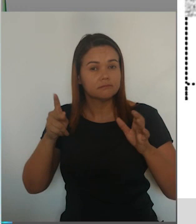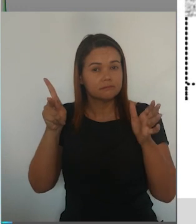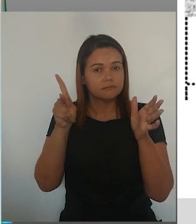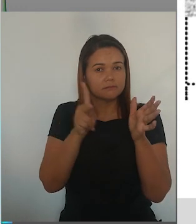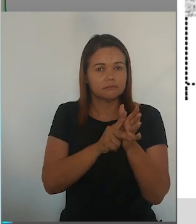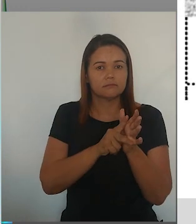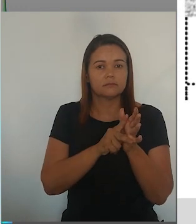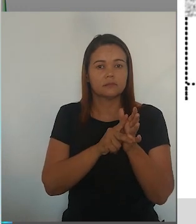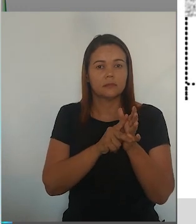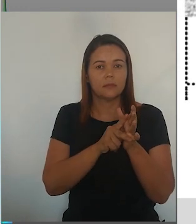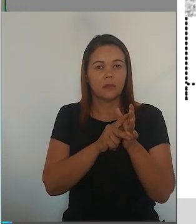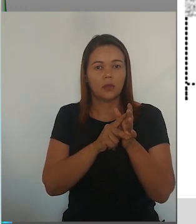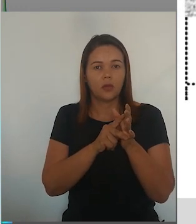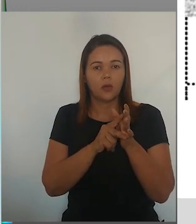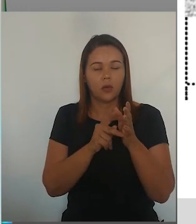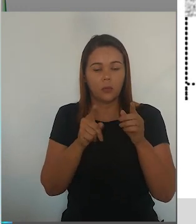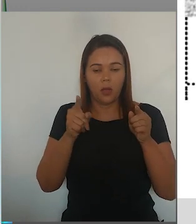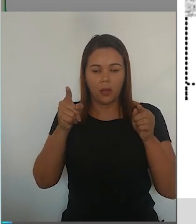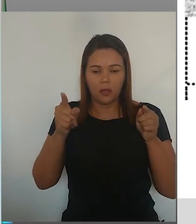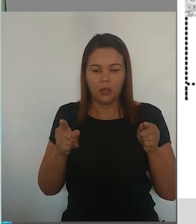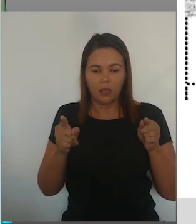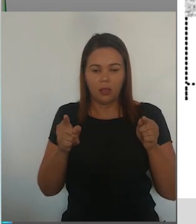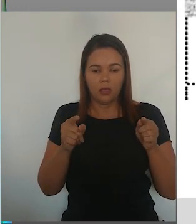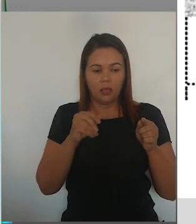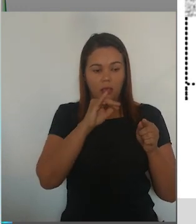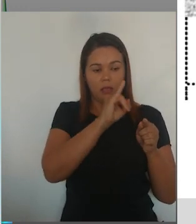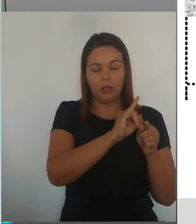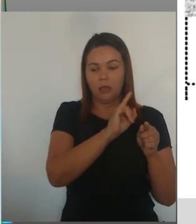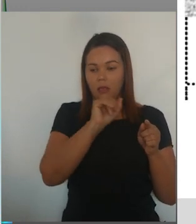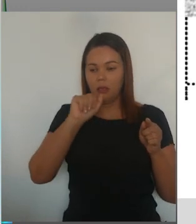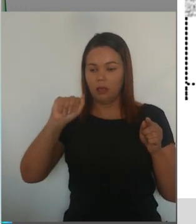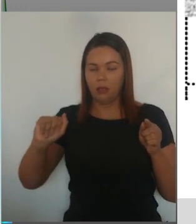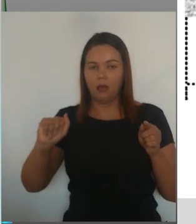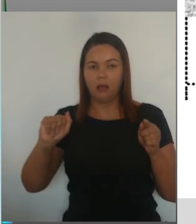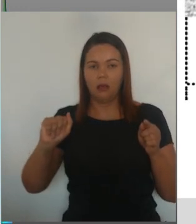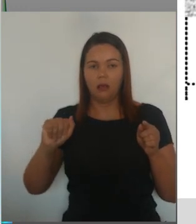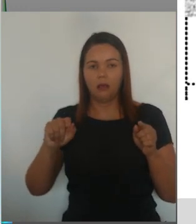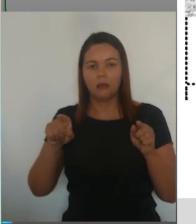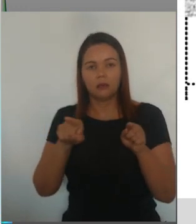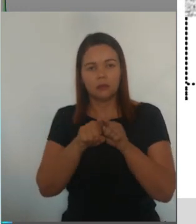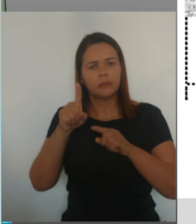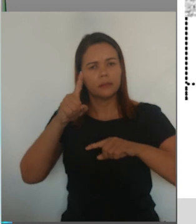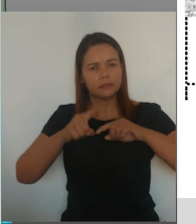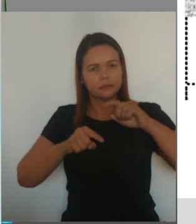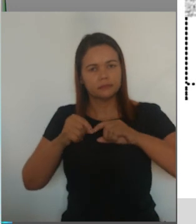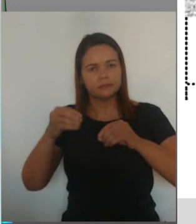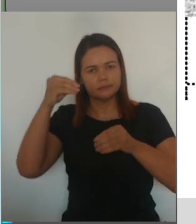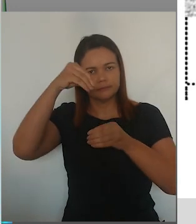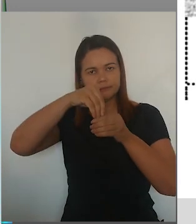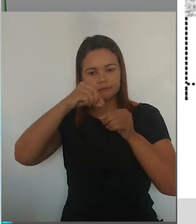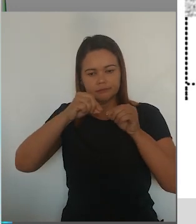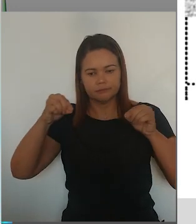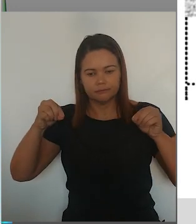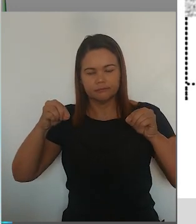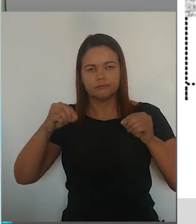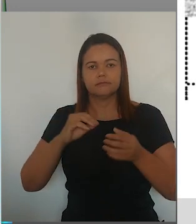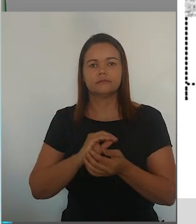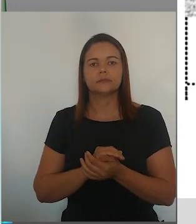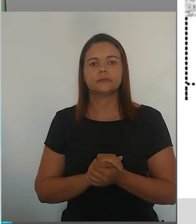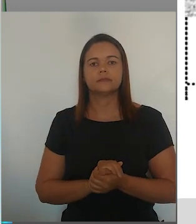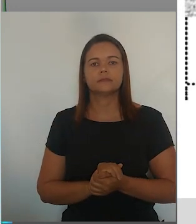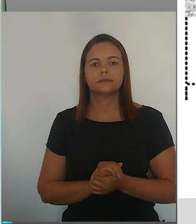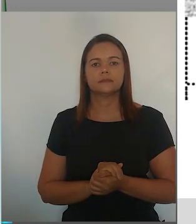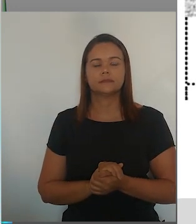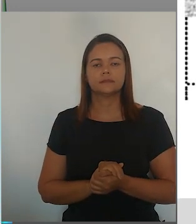Esse padrão de arranjo leva à formação de características específicas, como a delimitação das